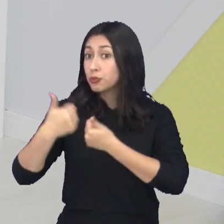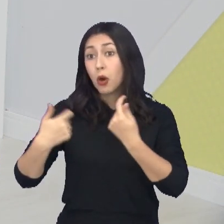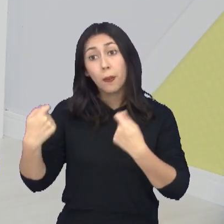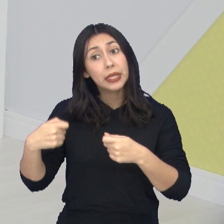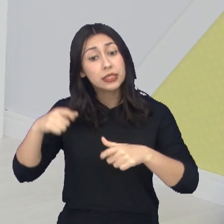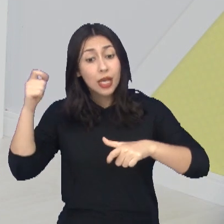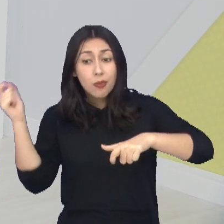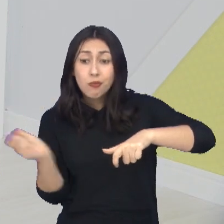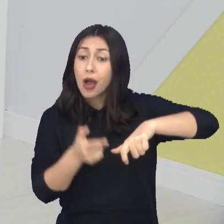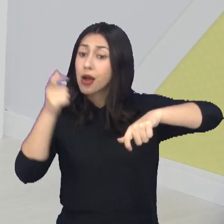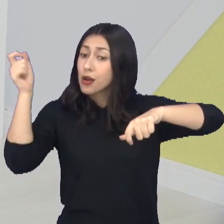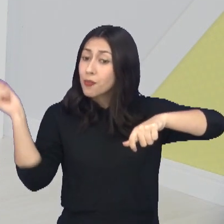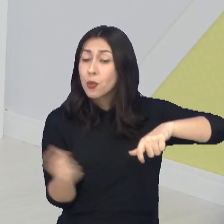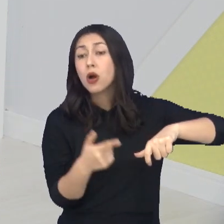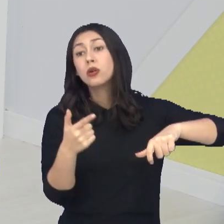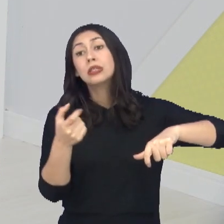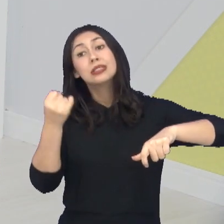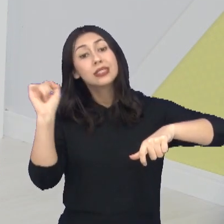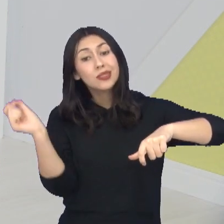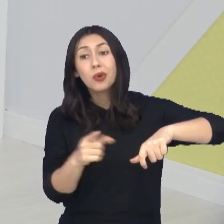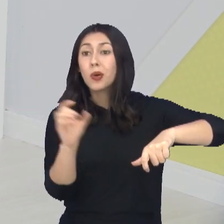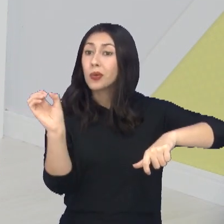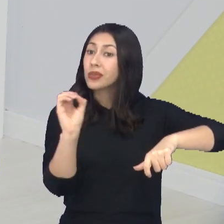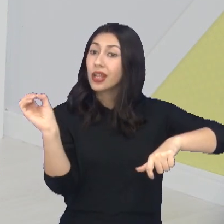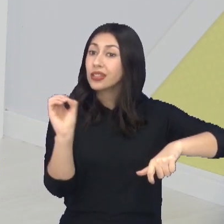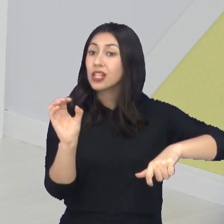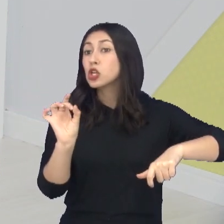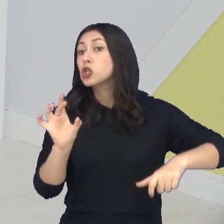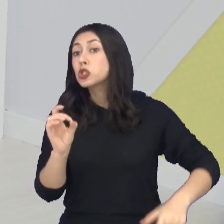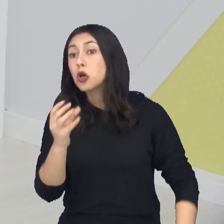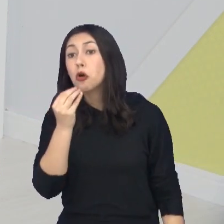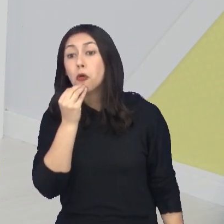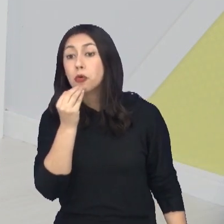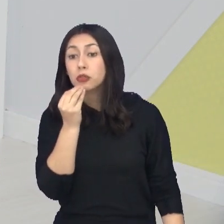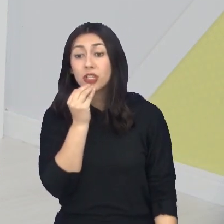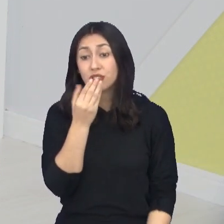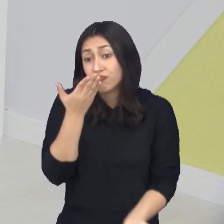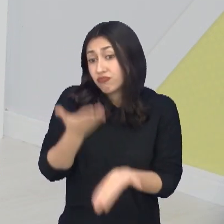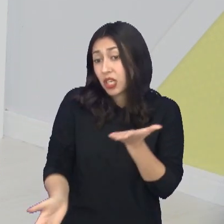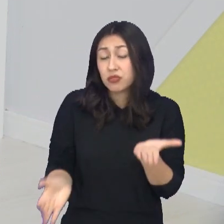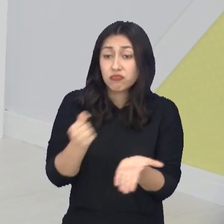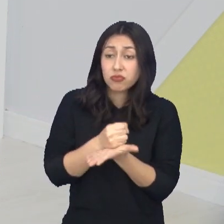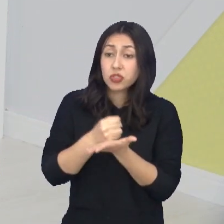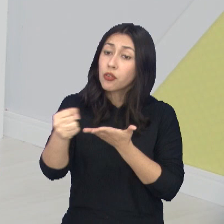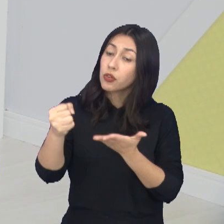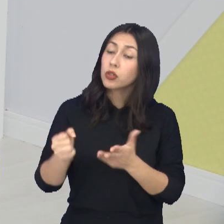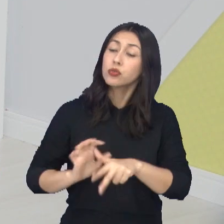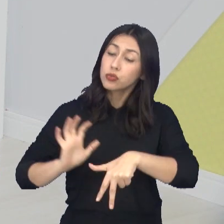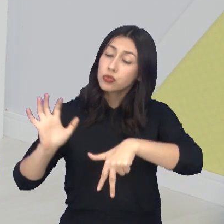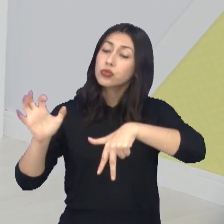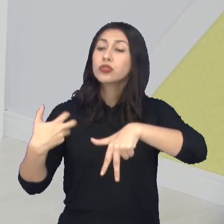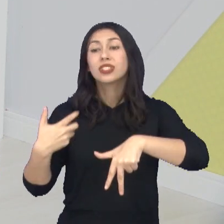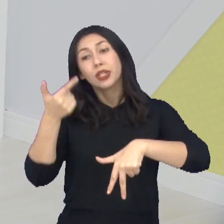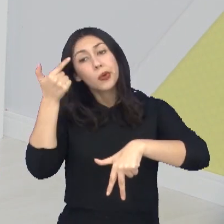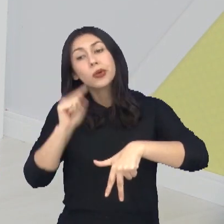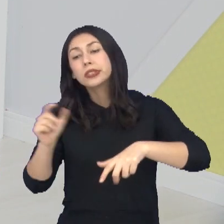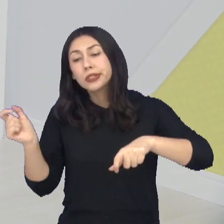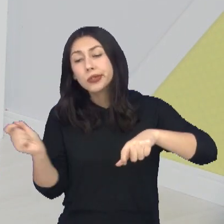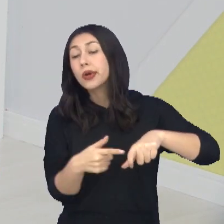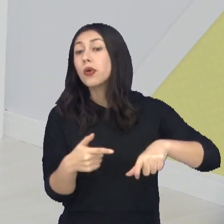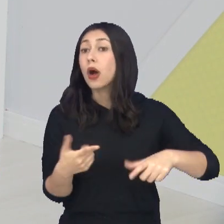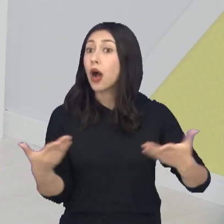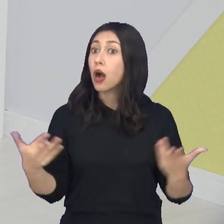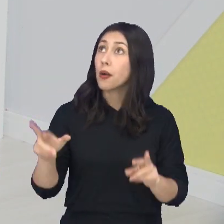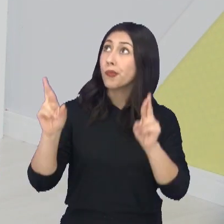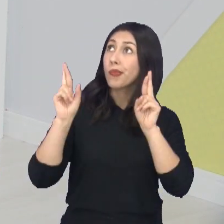as chances criadas não valem nada. Chances criadas precisam ser revertidas em gols, e isso o Joséense acabou não fazendo. Esperamos que isso